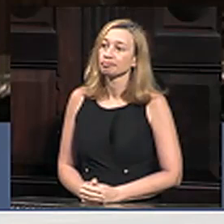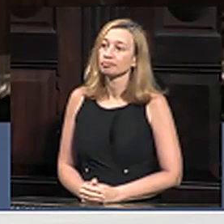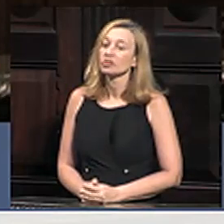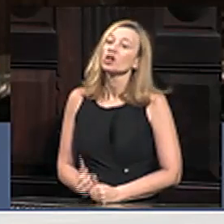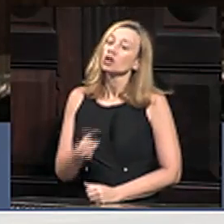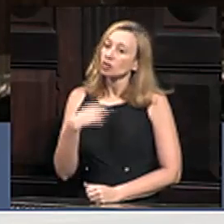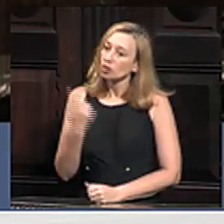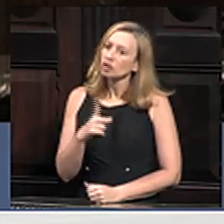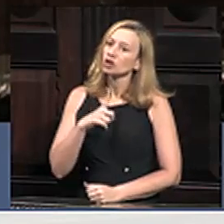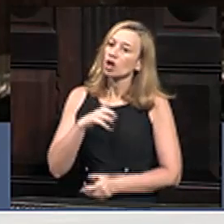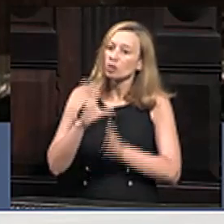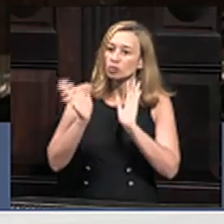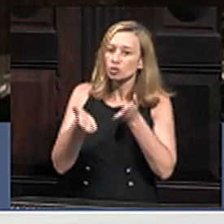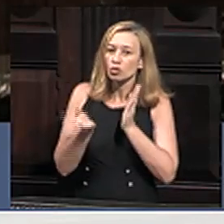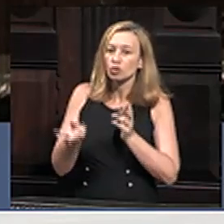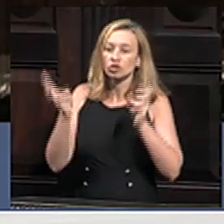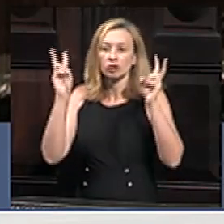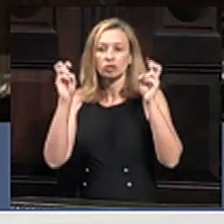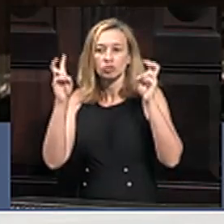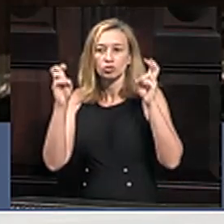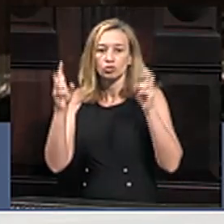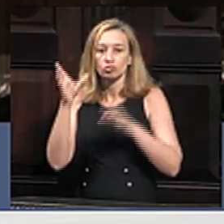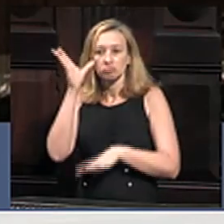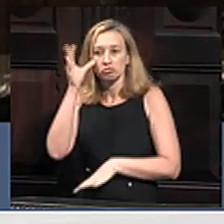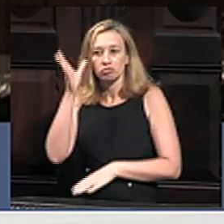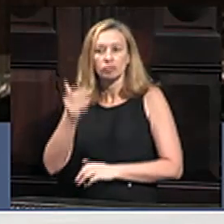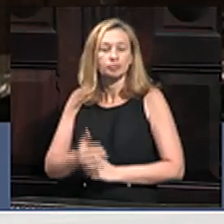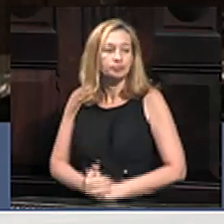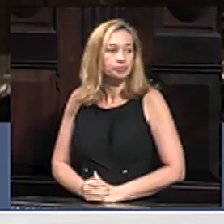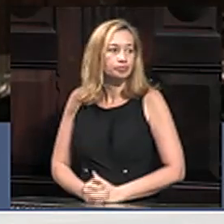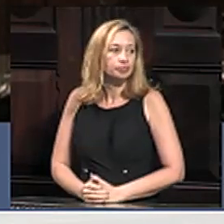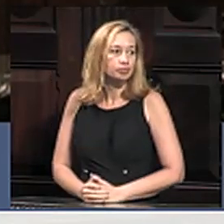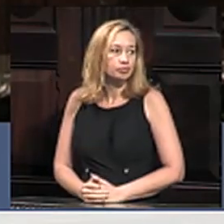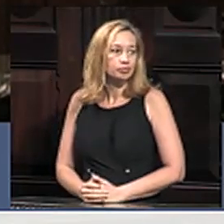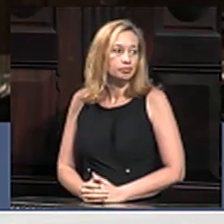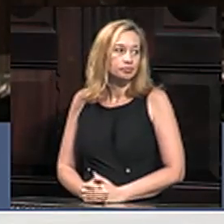Nós temos hoje situações curiosas.